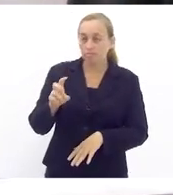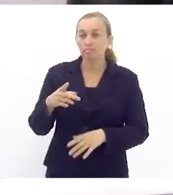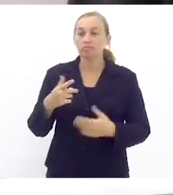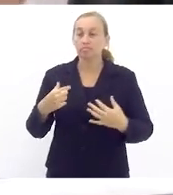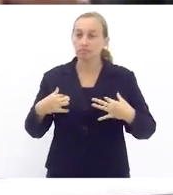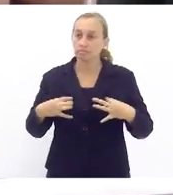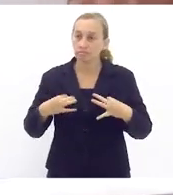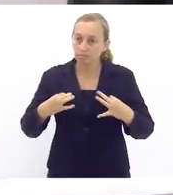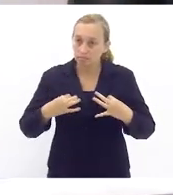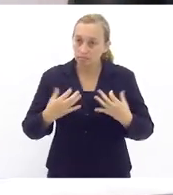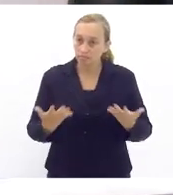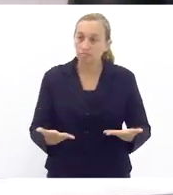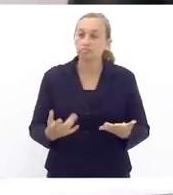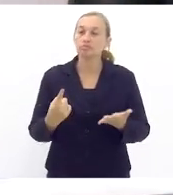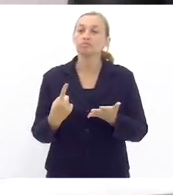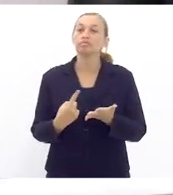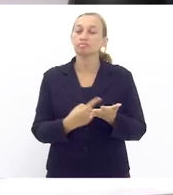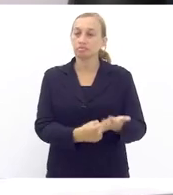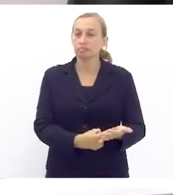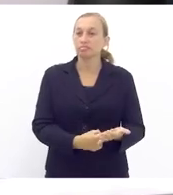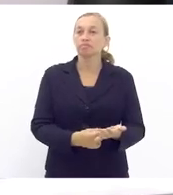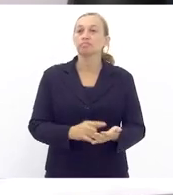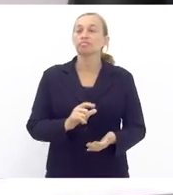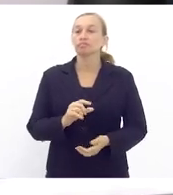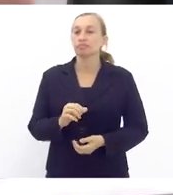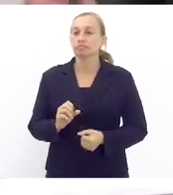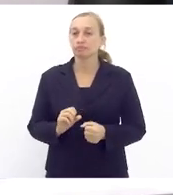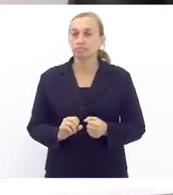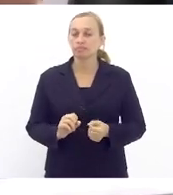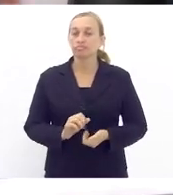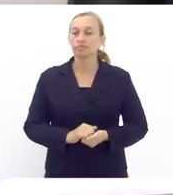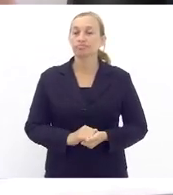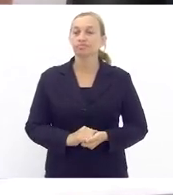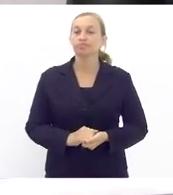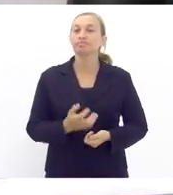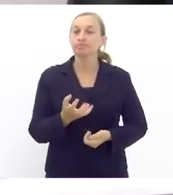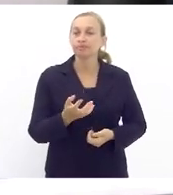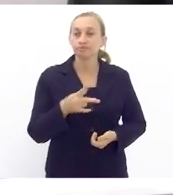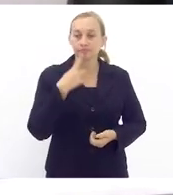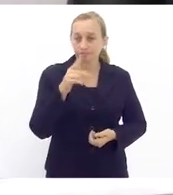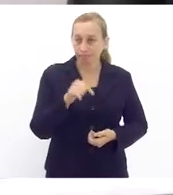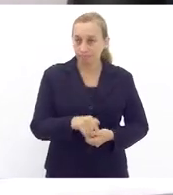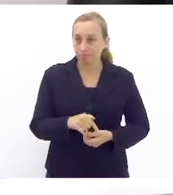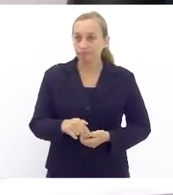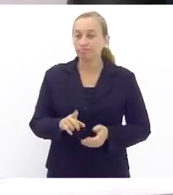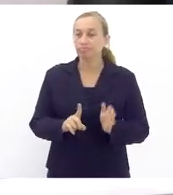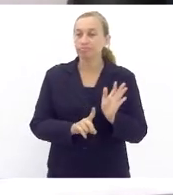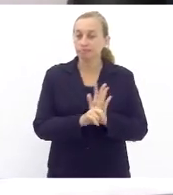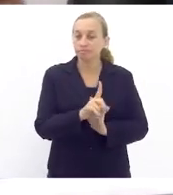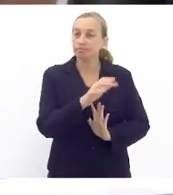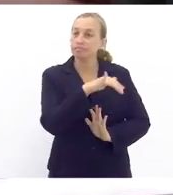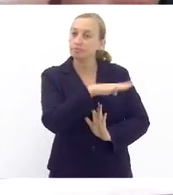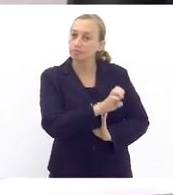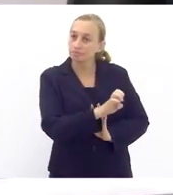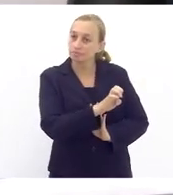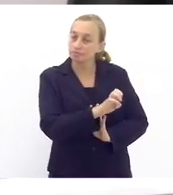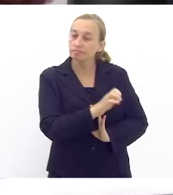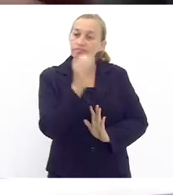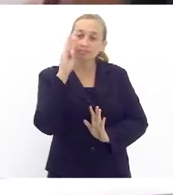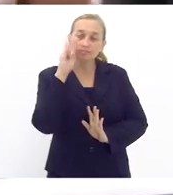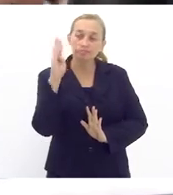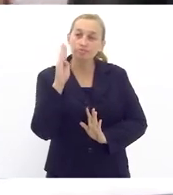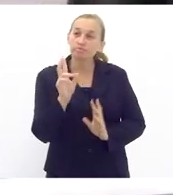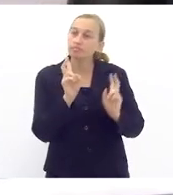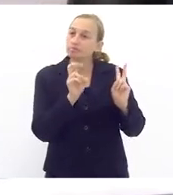à disposição e se comprometendo é mas o que eu quero reforçar até tava perguntando ao Felipe sobre principalmente